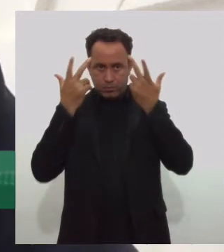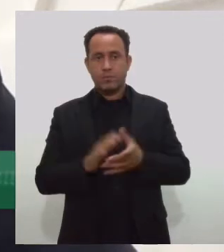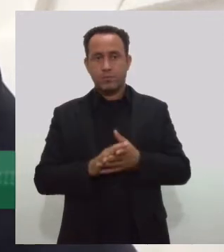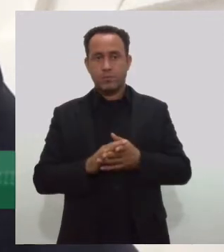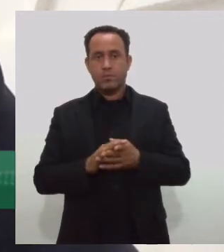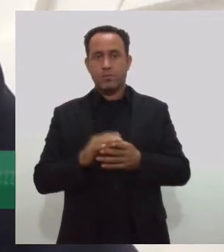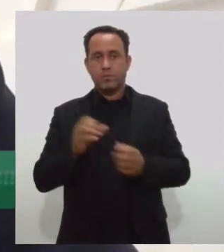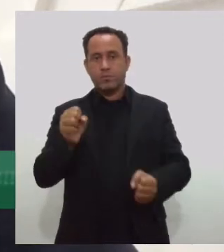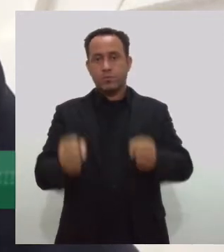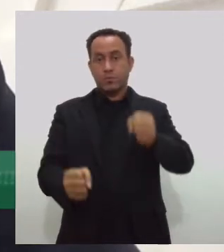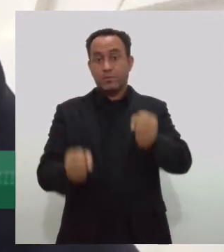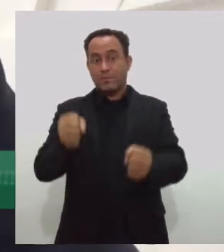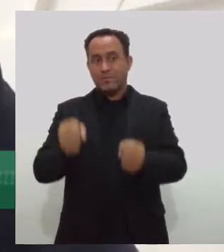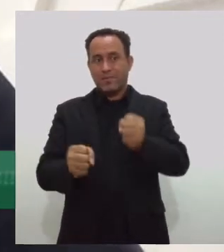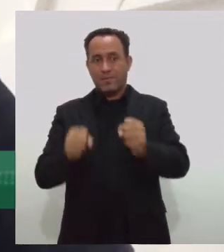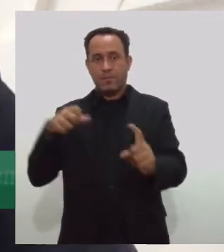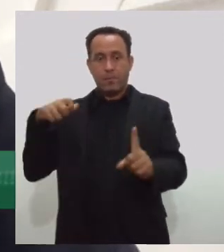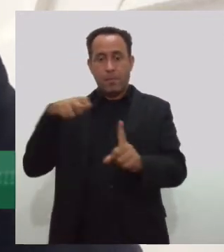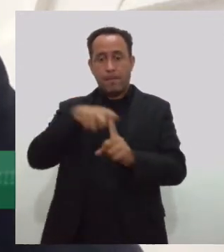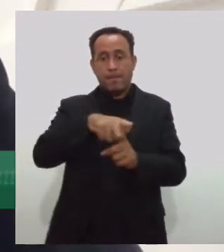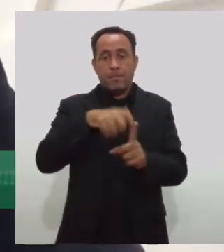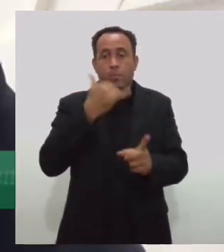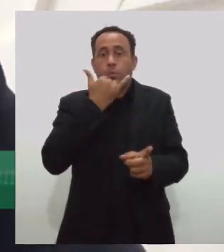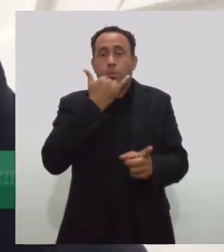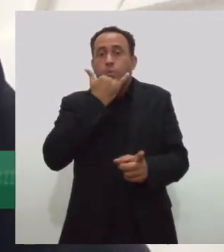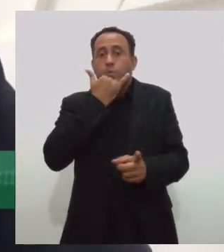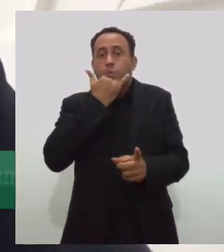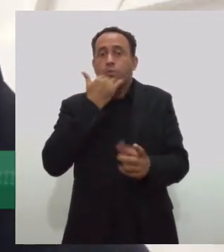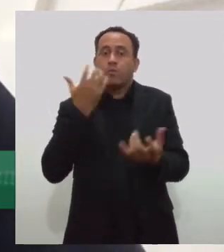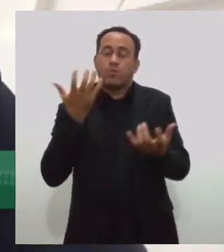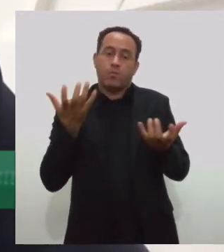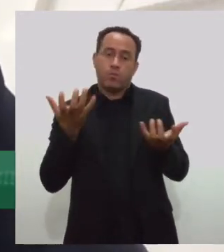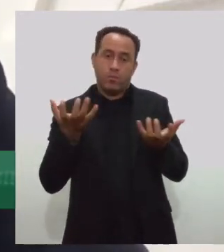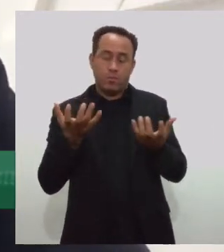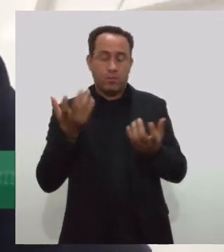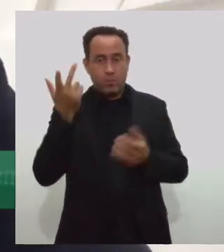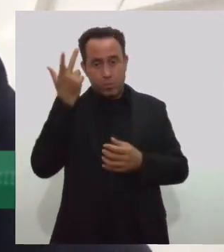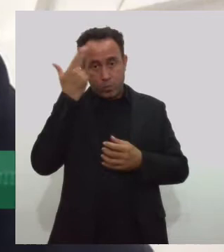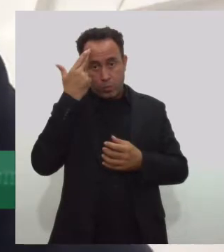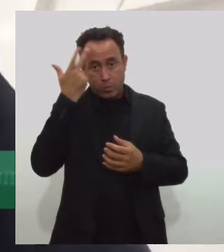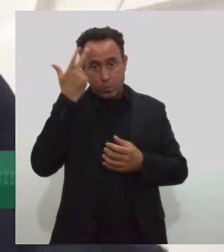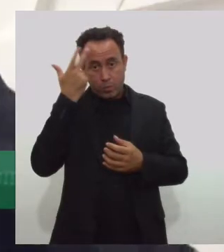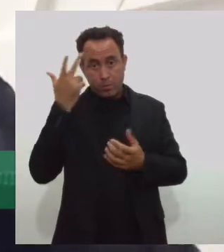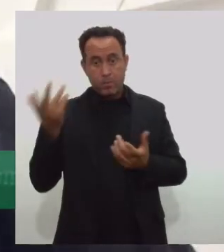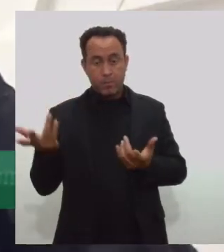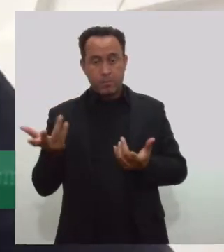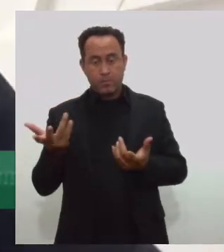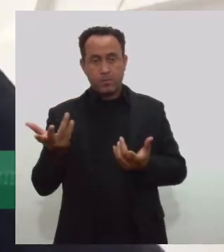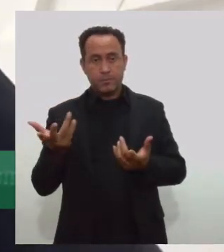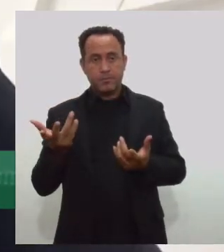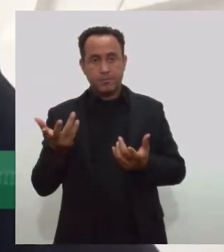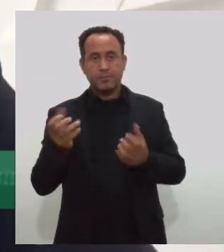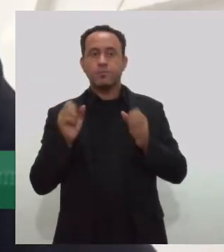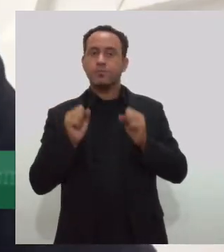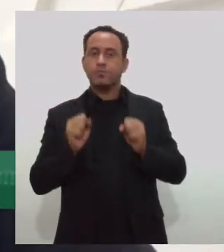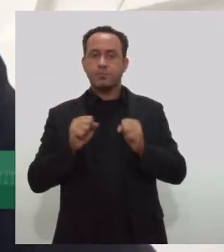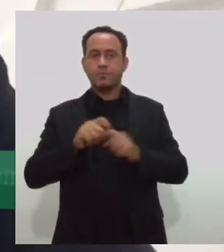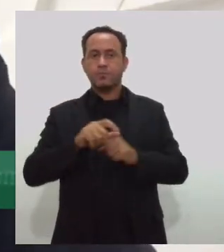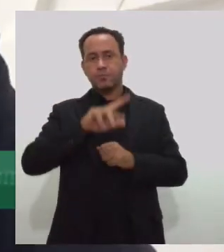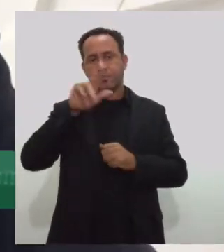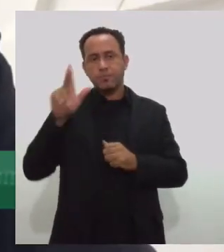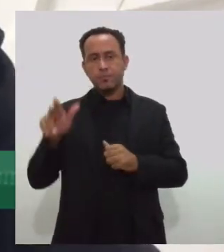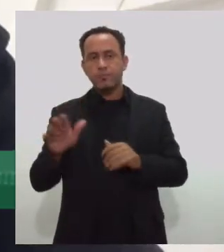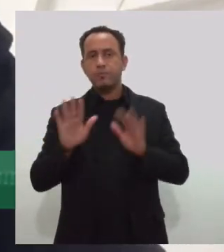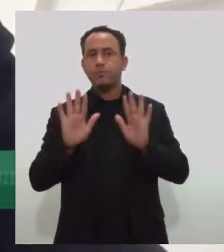veículo automotor. Então, normalmente, e eu estou falando normalmente porque excepcionalmente pode se dar o inverso,